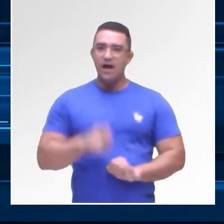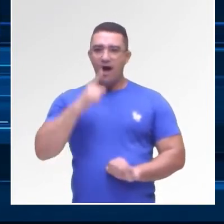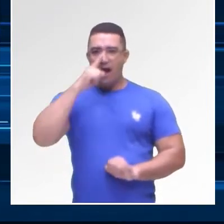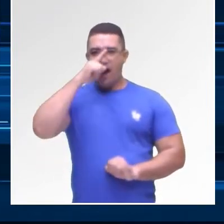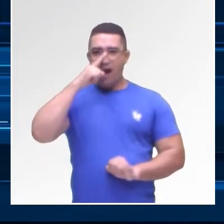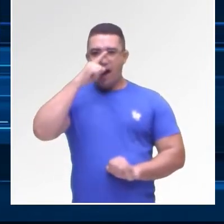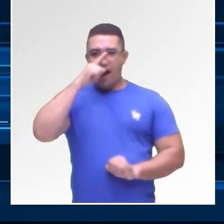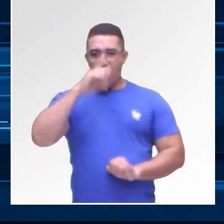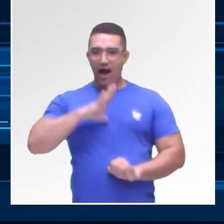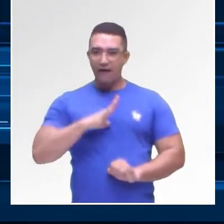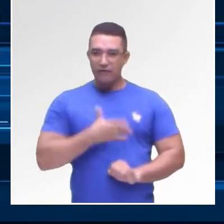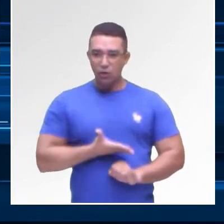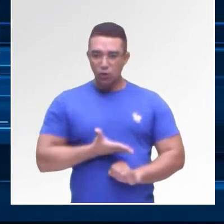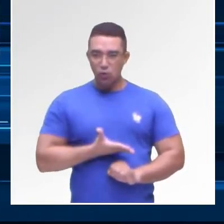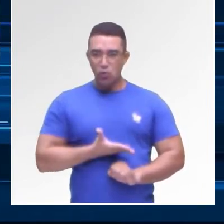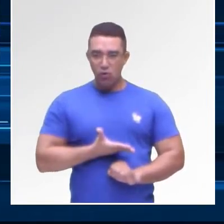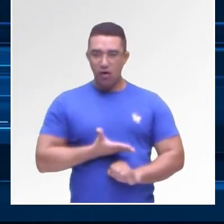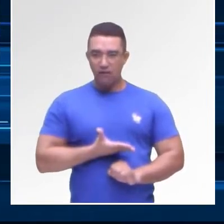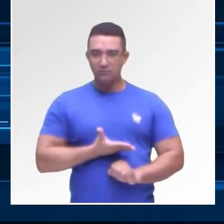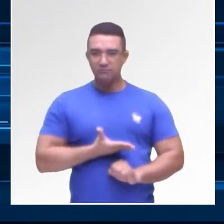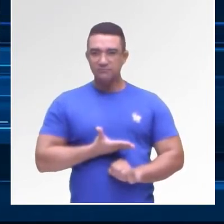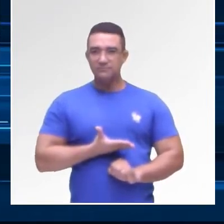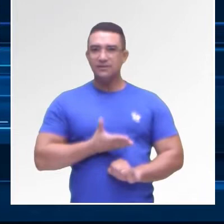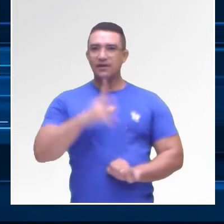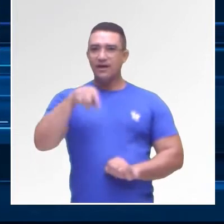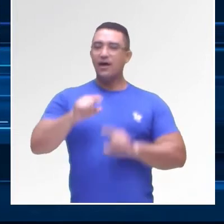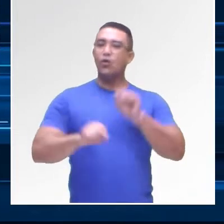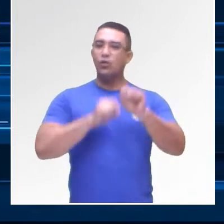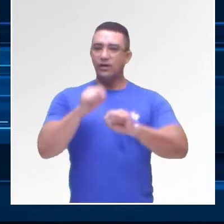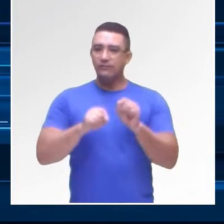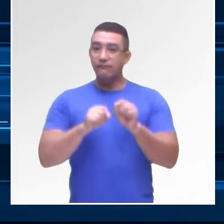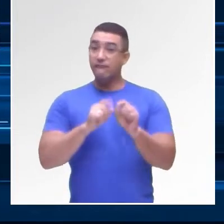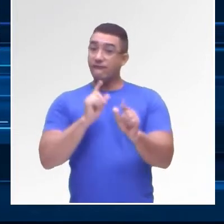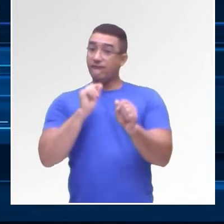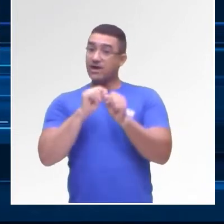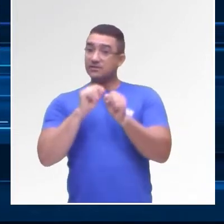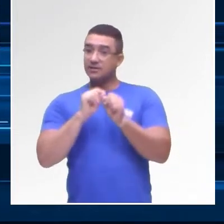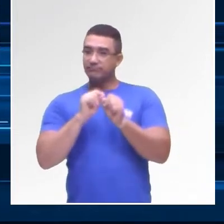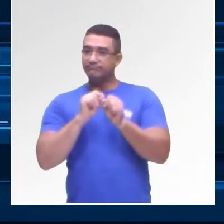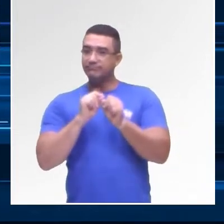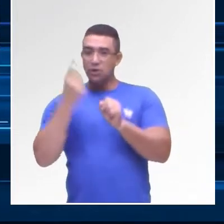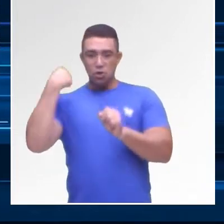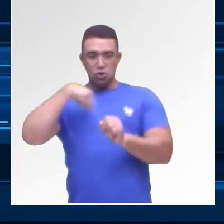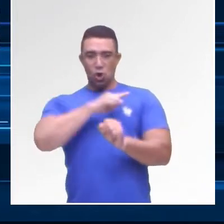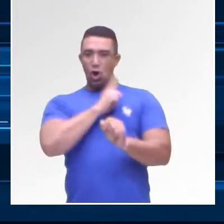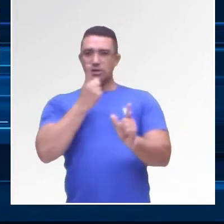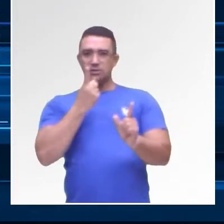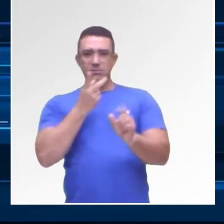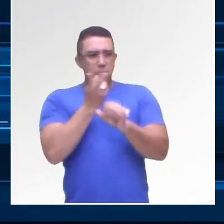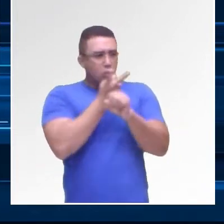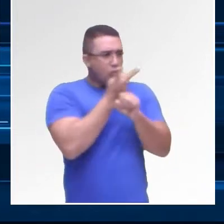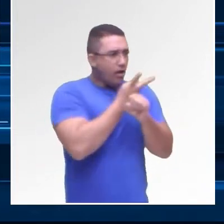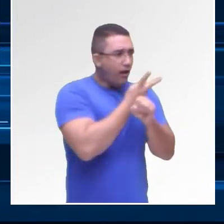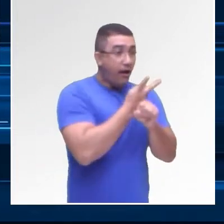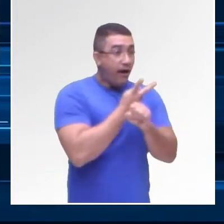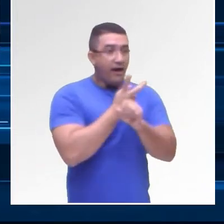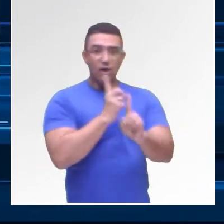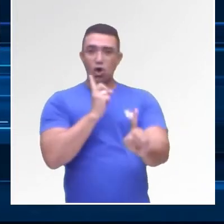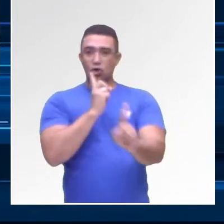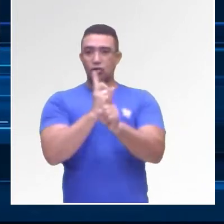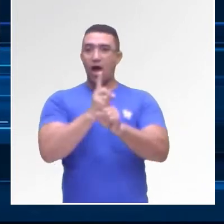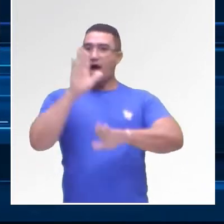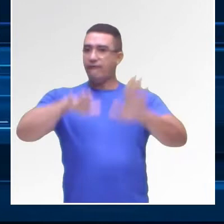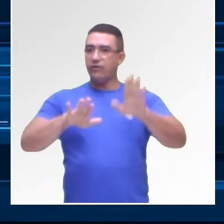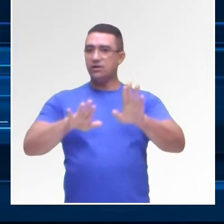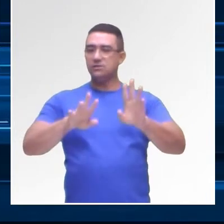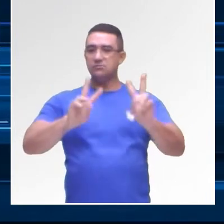também nos faz ir ao encontro de nós mesmos. Enquanto que a gente não se conhece